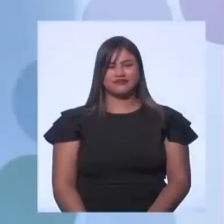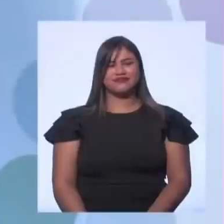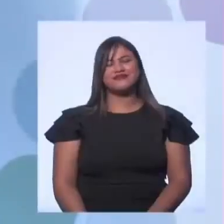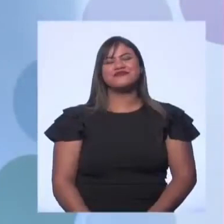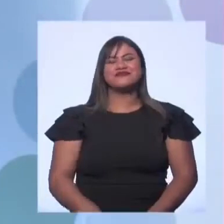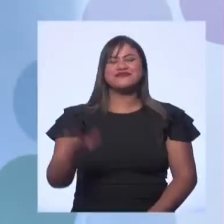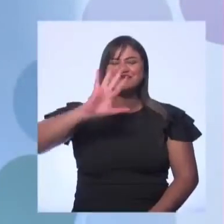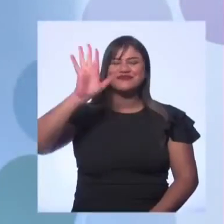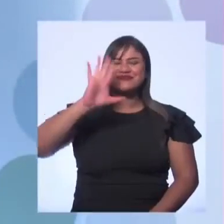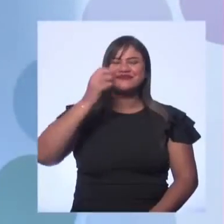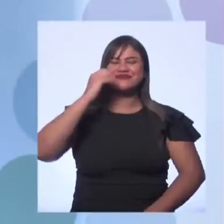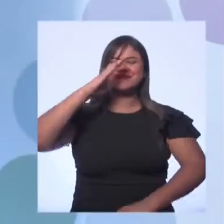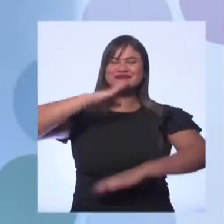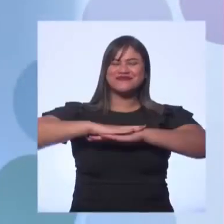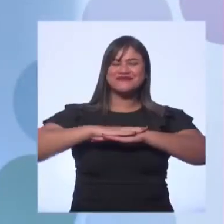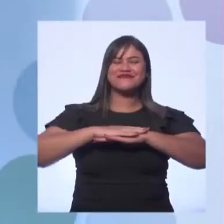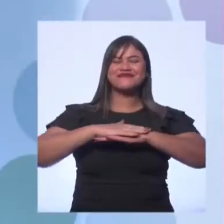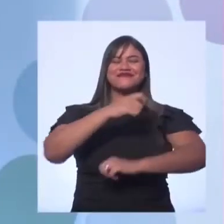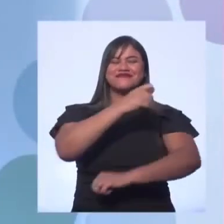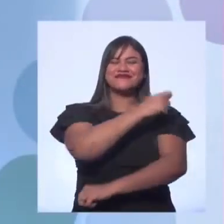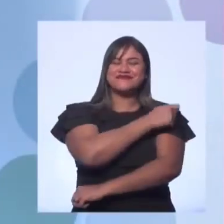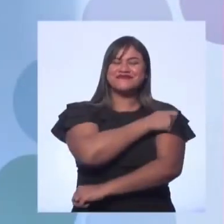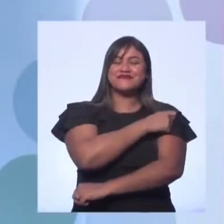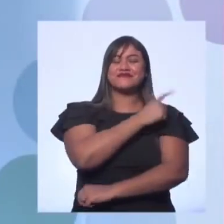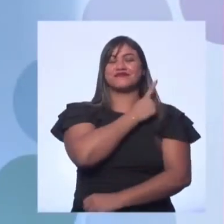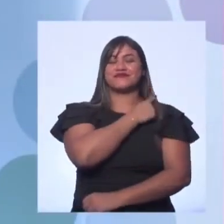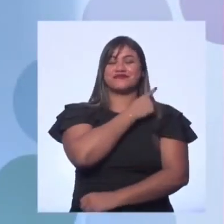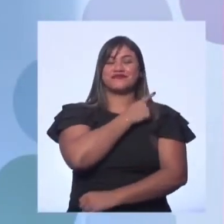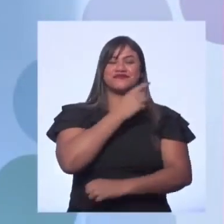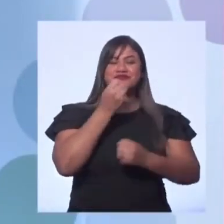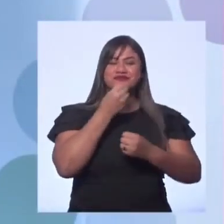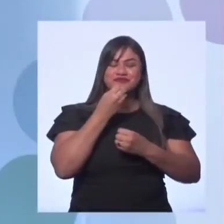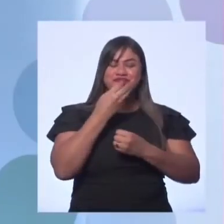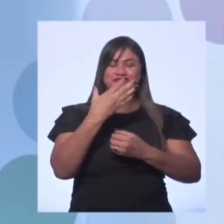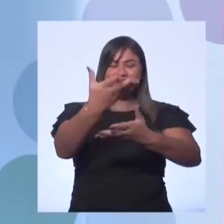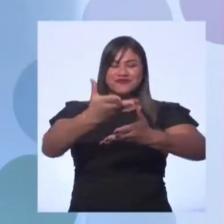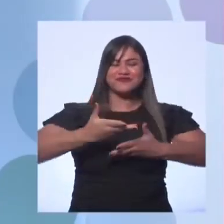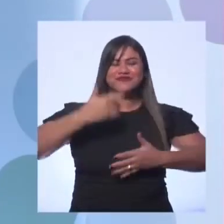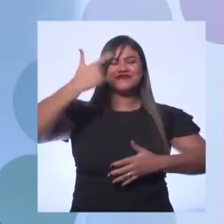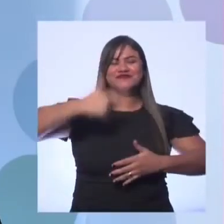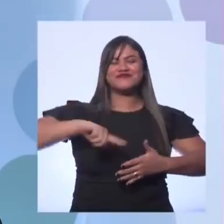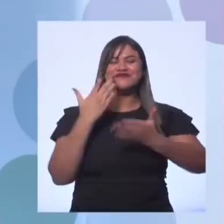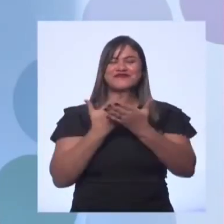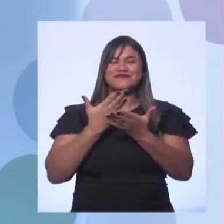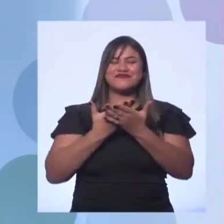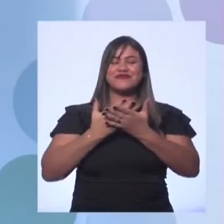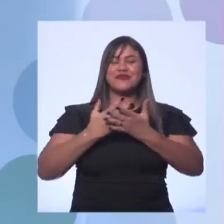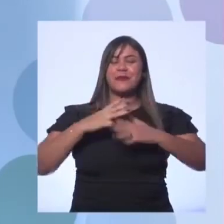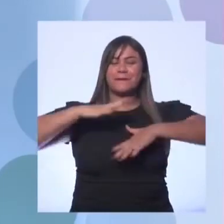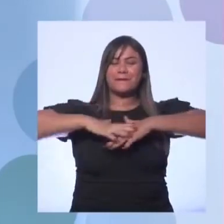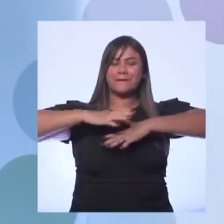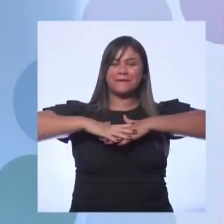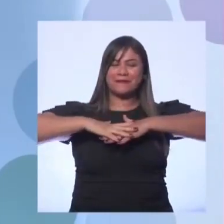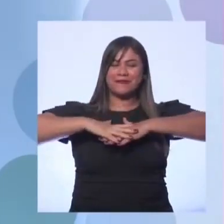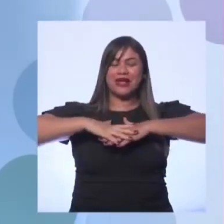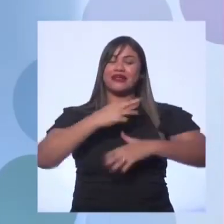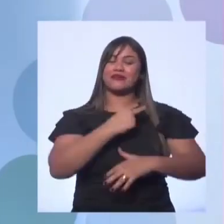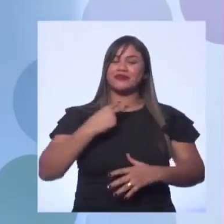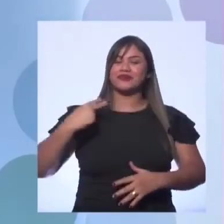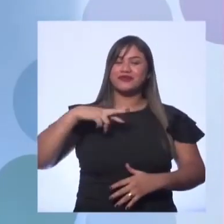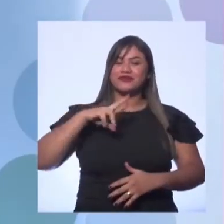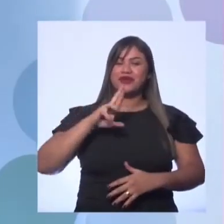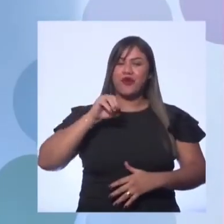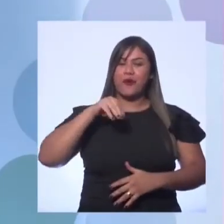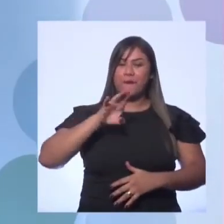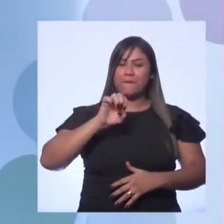Olá, boa tarde, alunos da primeira série do ensino médio. Sejam todos bem-vindos a mais uma aula de matemática. Eu sou a professora